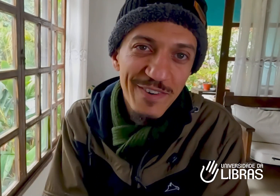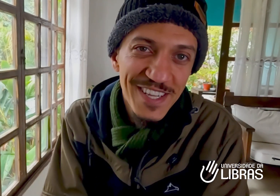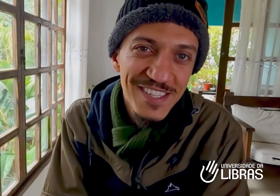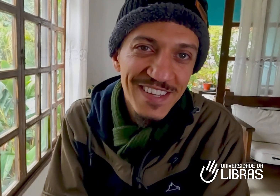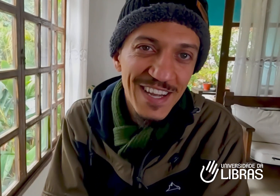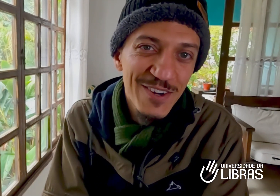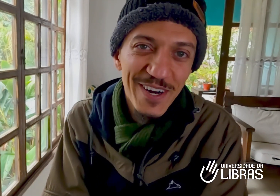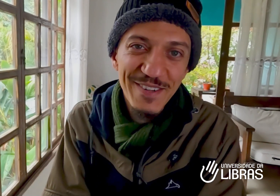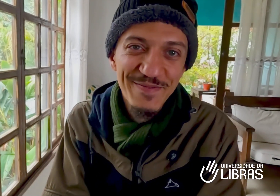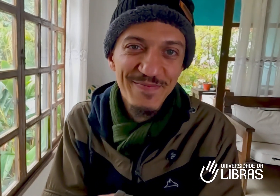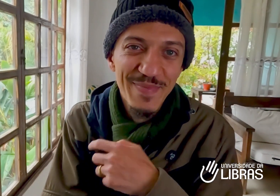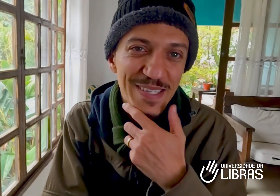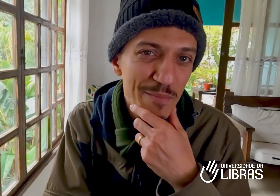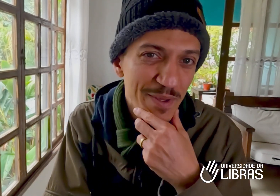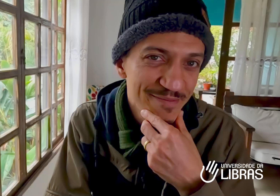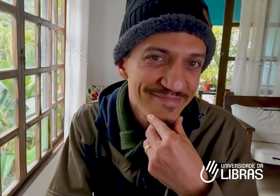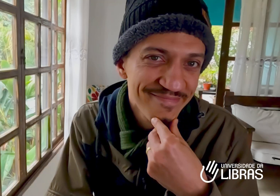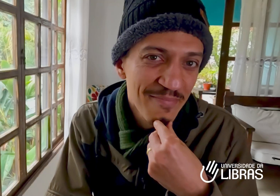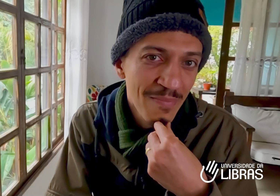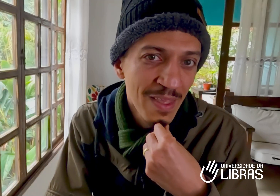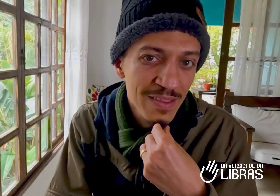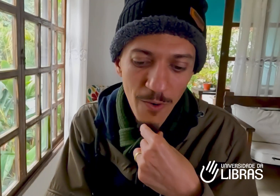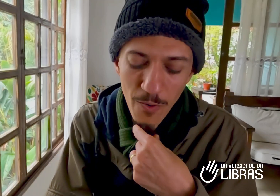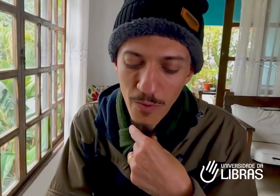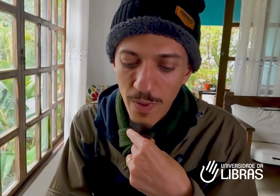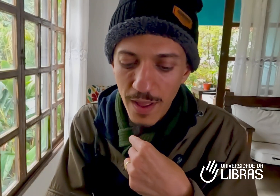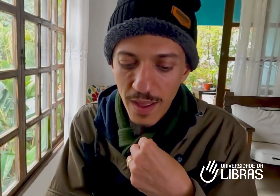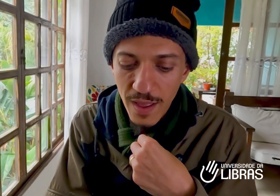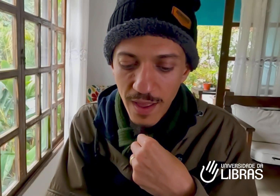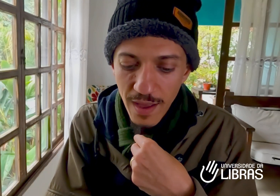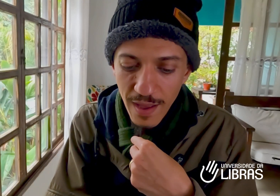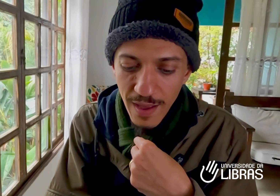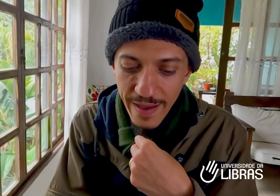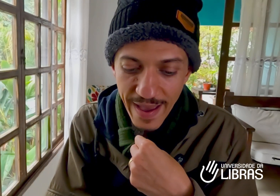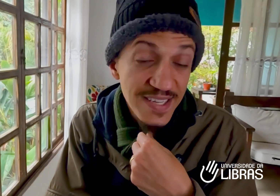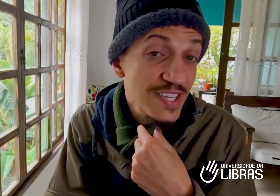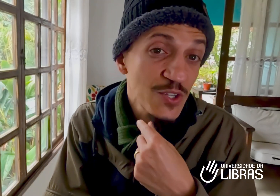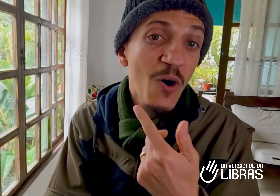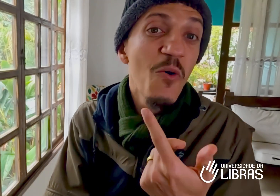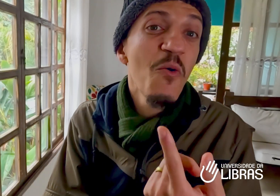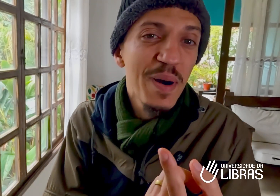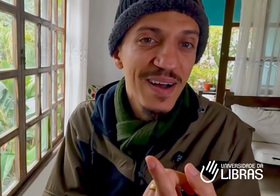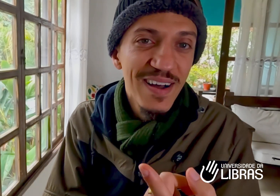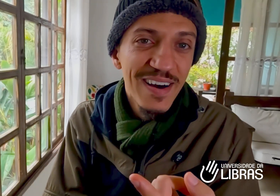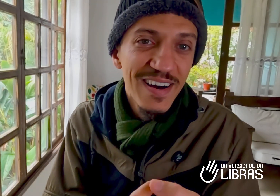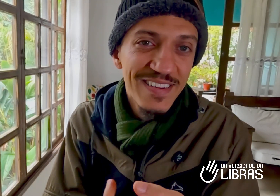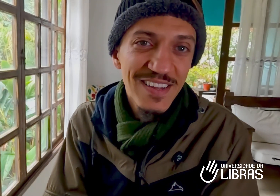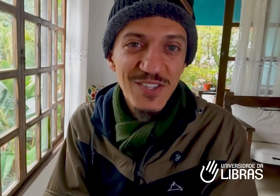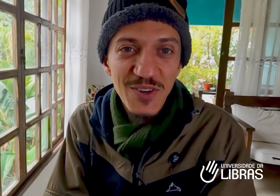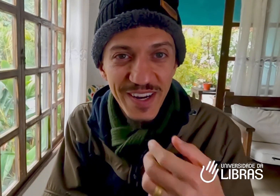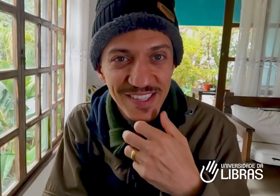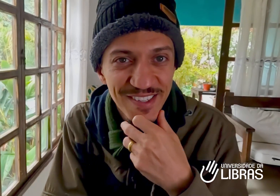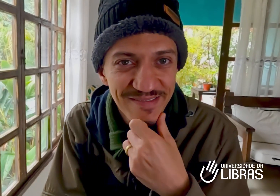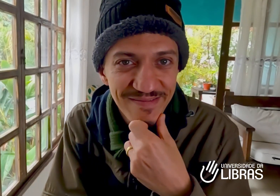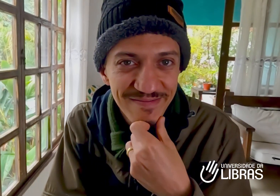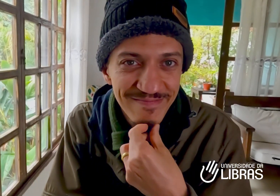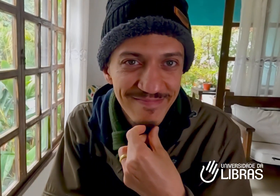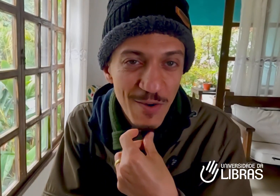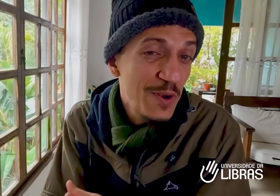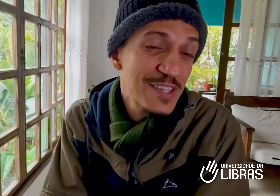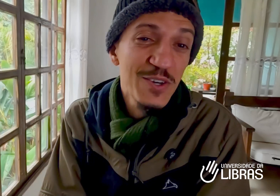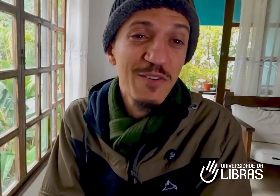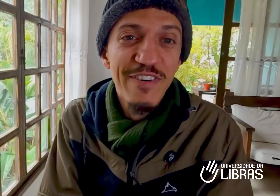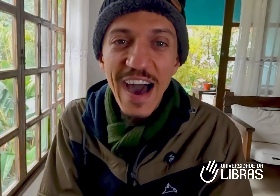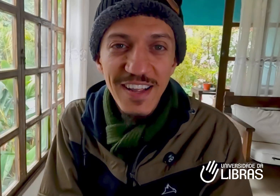ela fazer esse estágio agora, percebe? Então, essa é só uma das histórias.